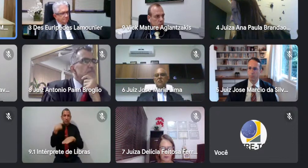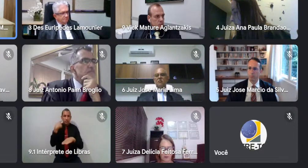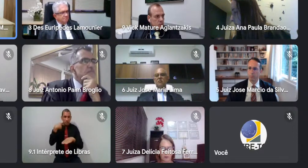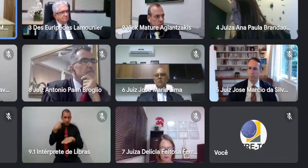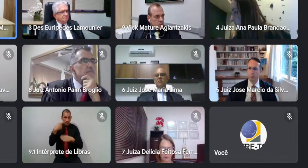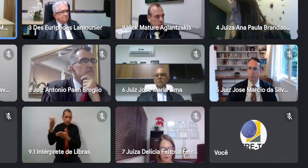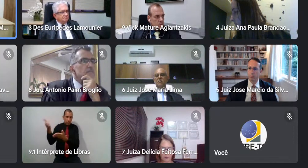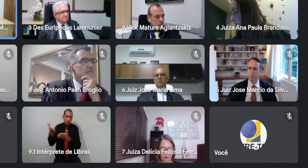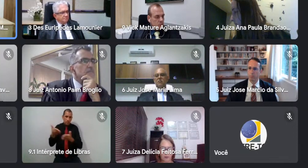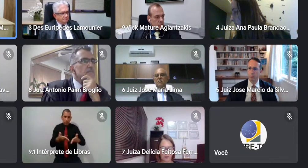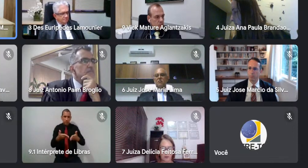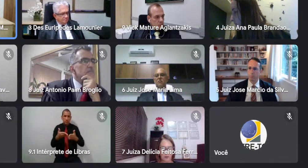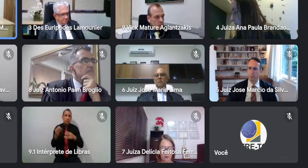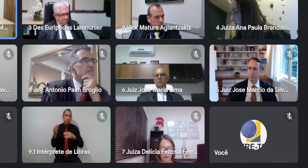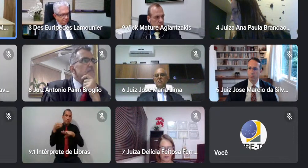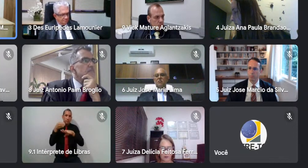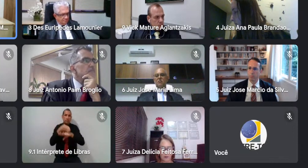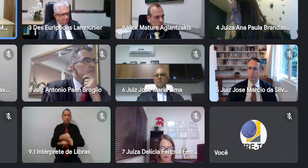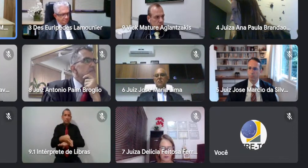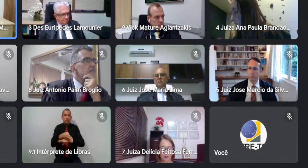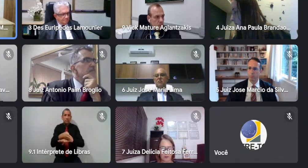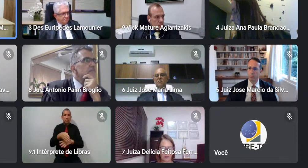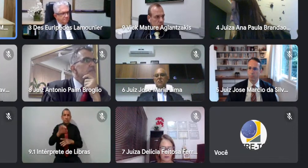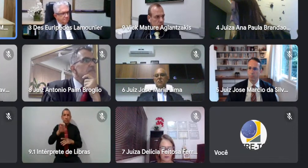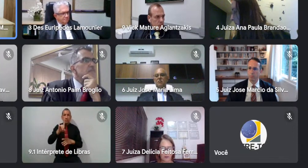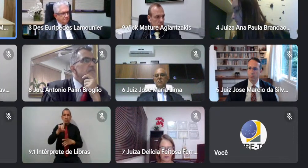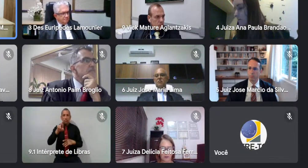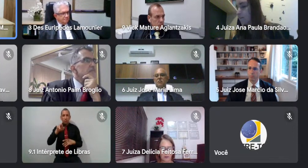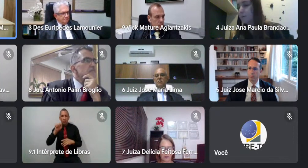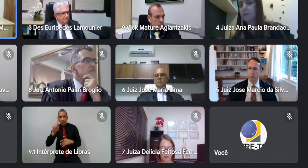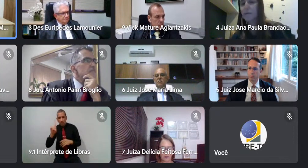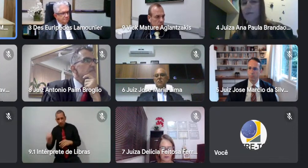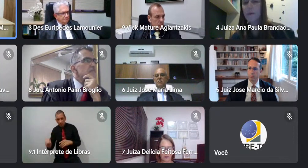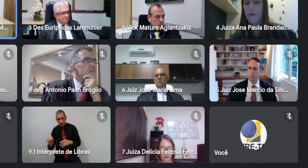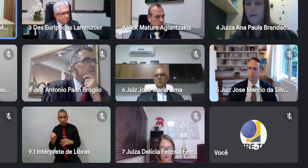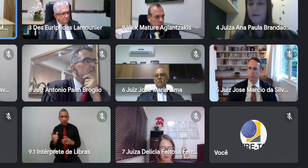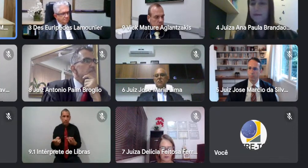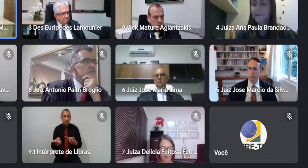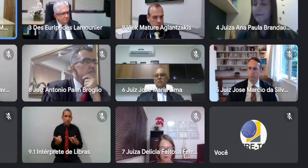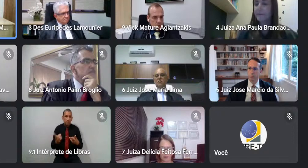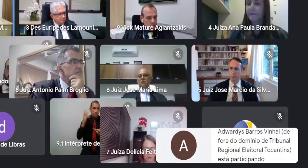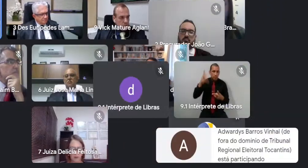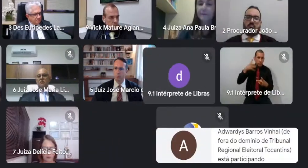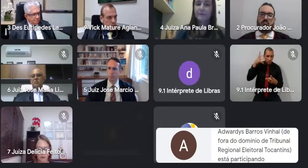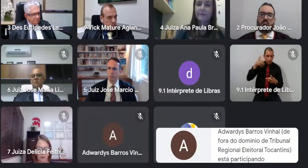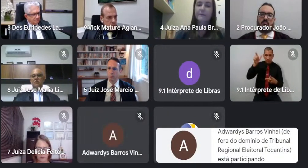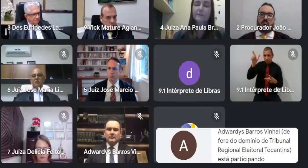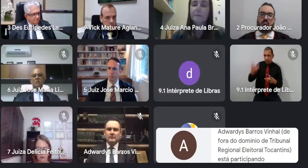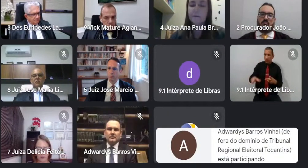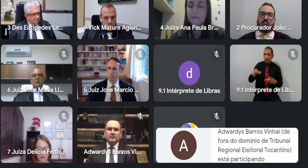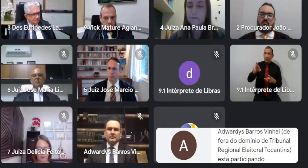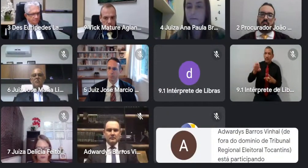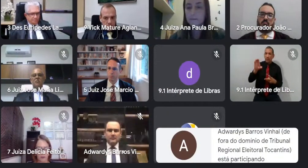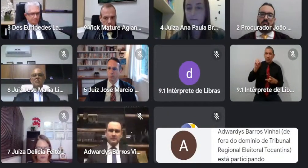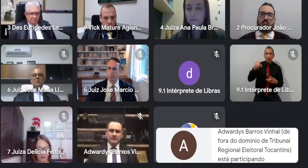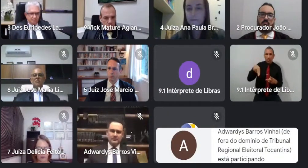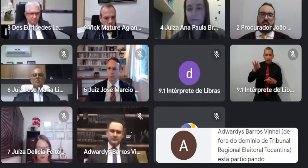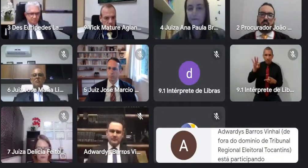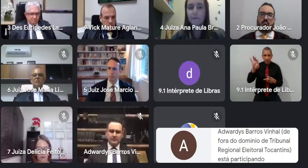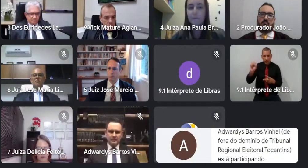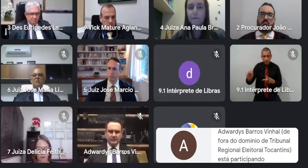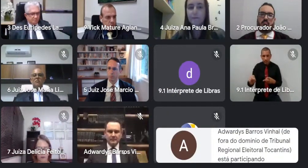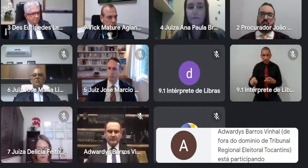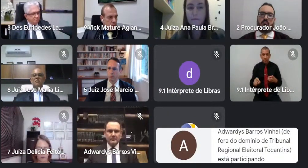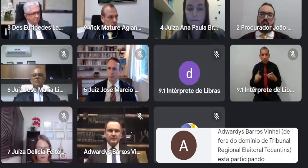advogados Eduardo de Barros real que fará a sustentação oral com José correntes Oi